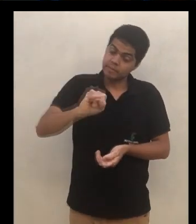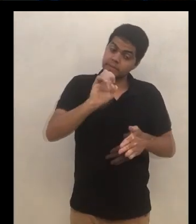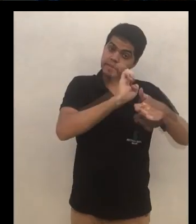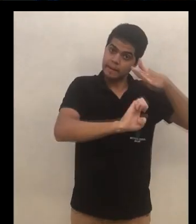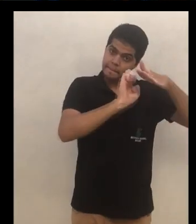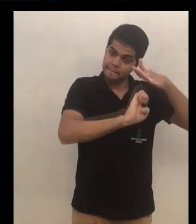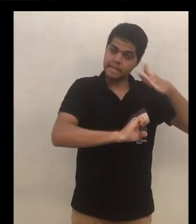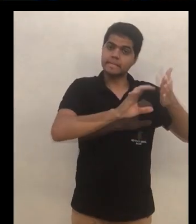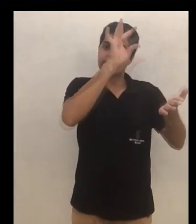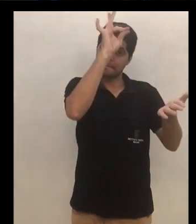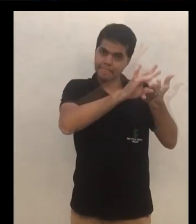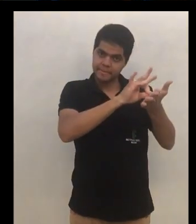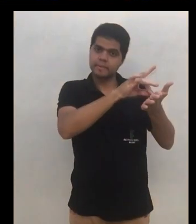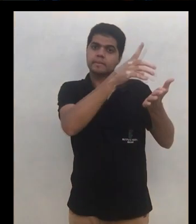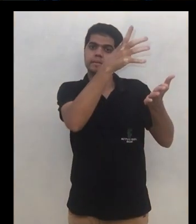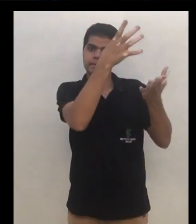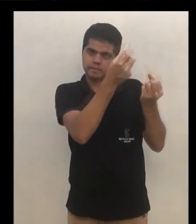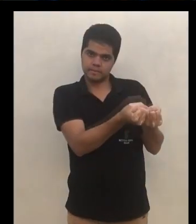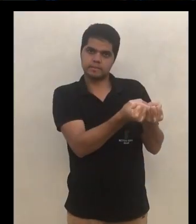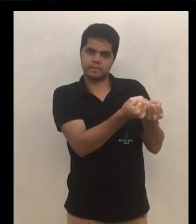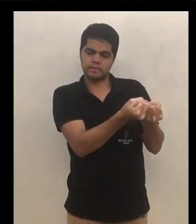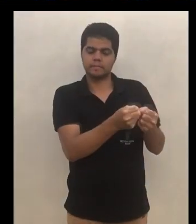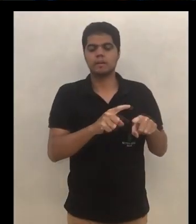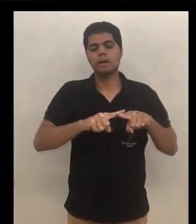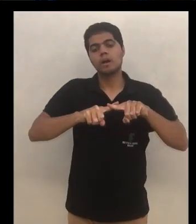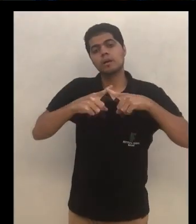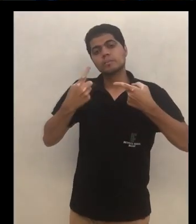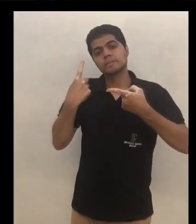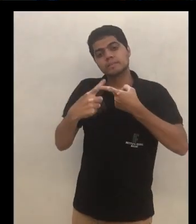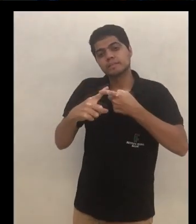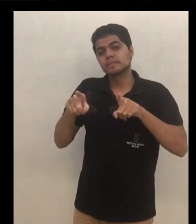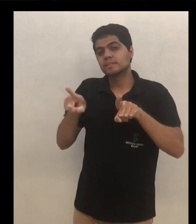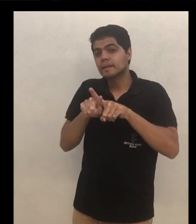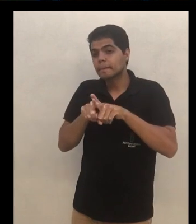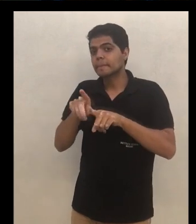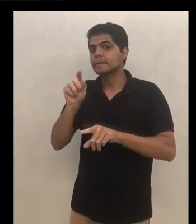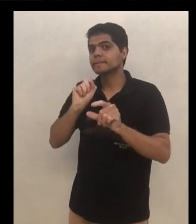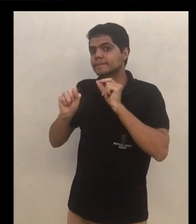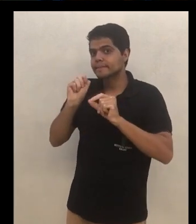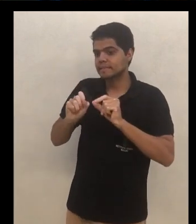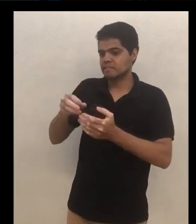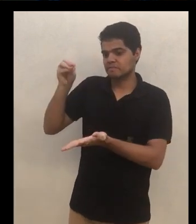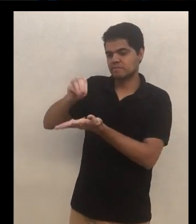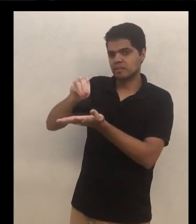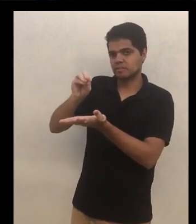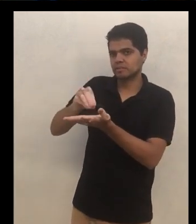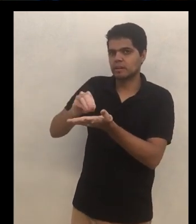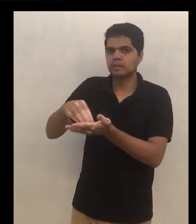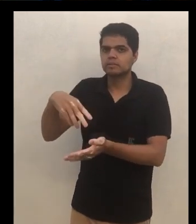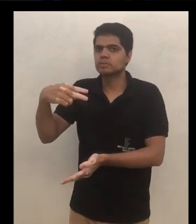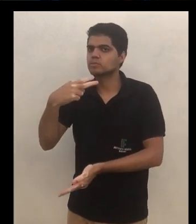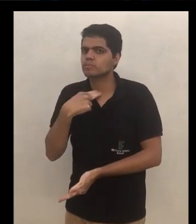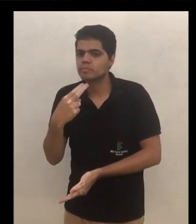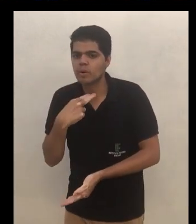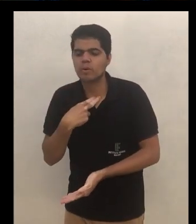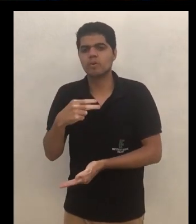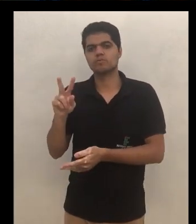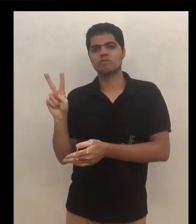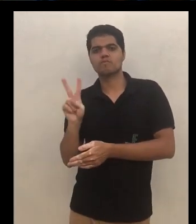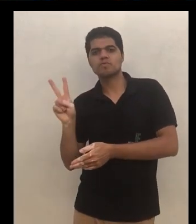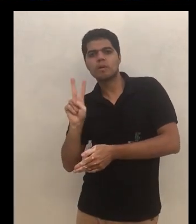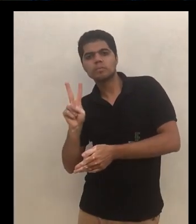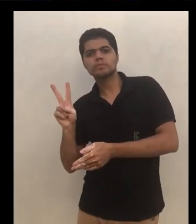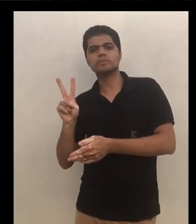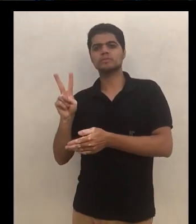certificadora. Lembrando que não pode faltar, e também é permitido, né, no artigo 31, o uso de suplementos vitamínicos